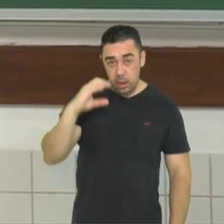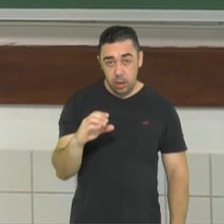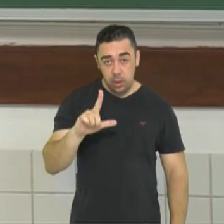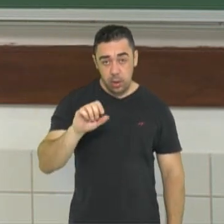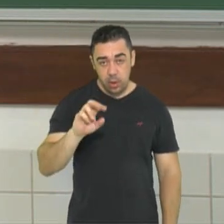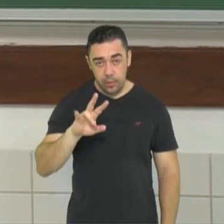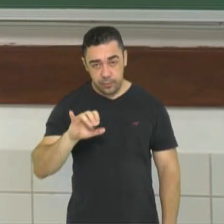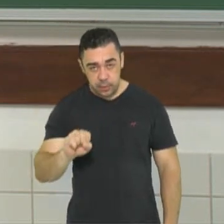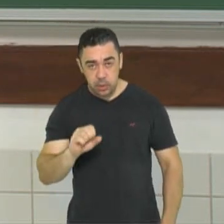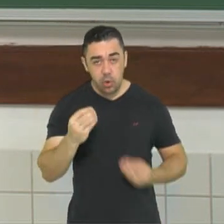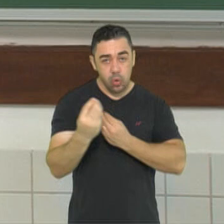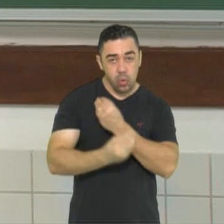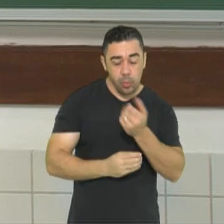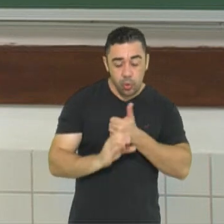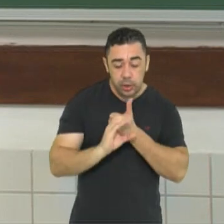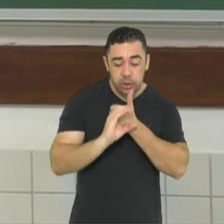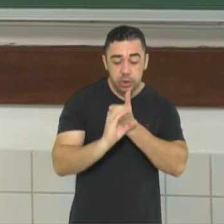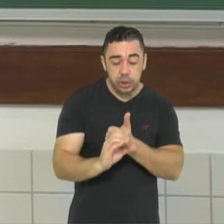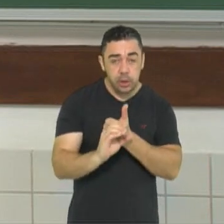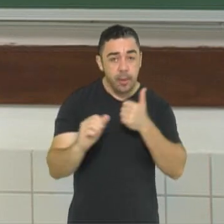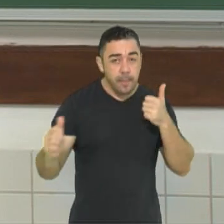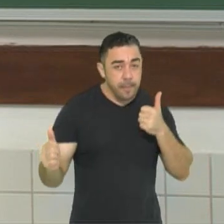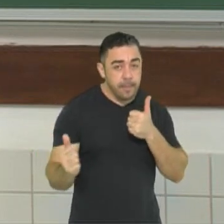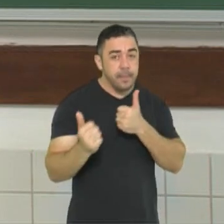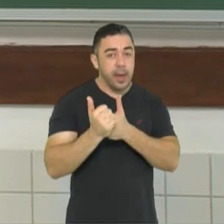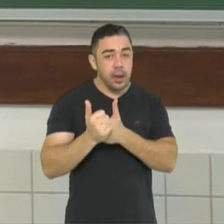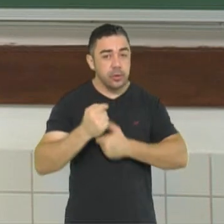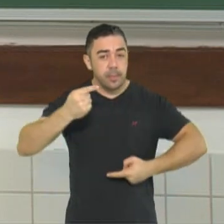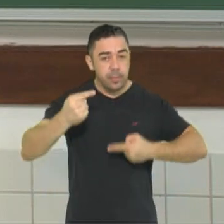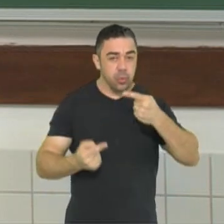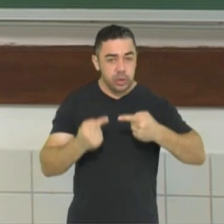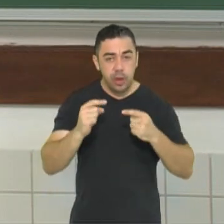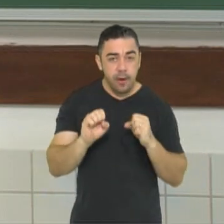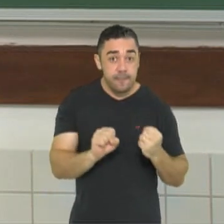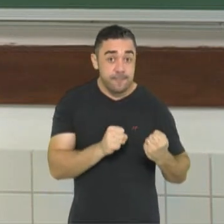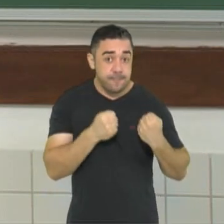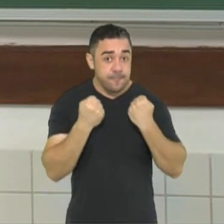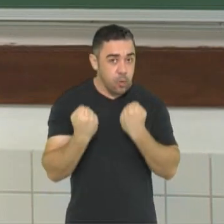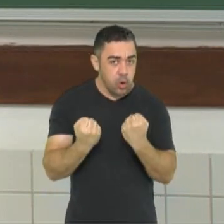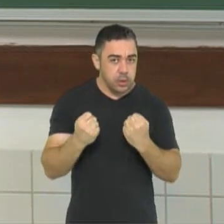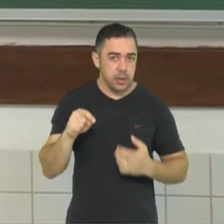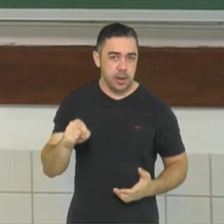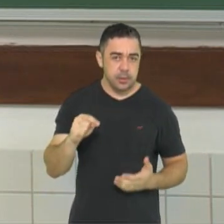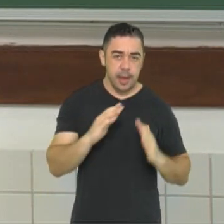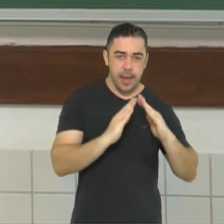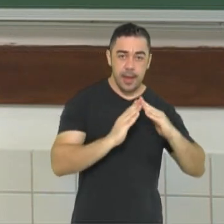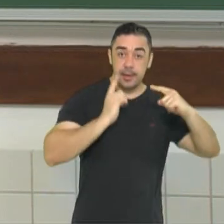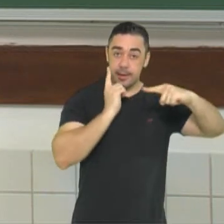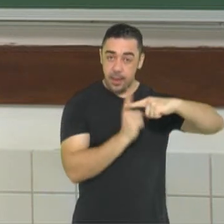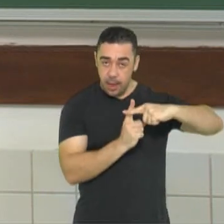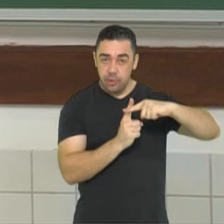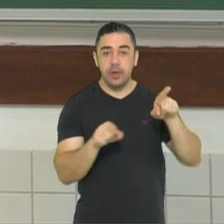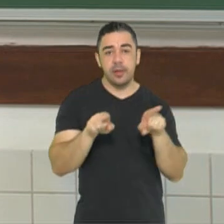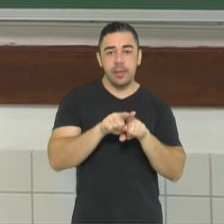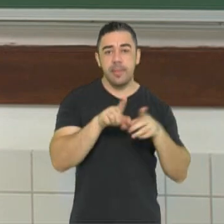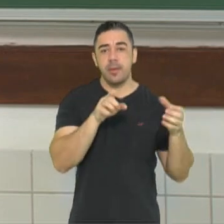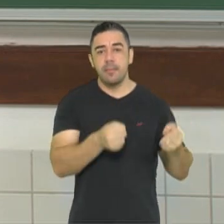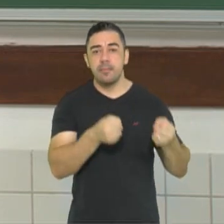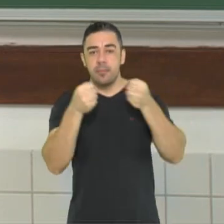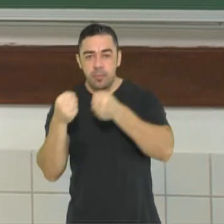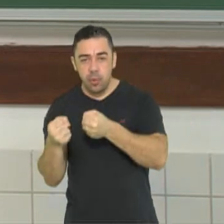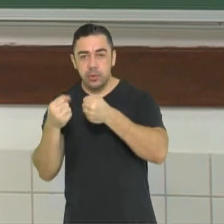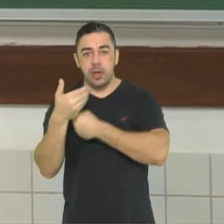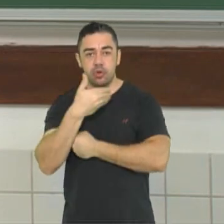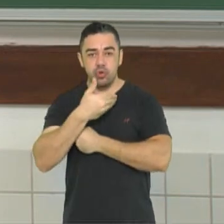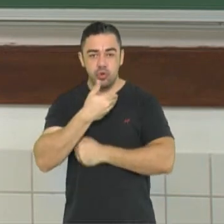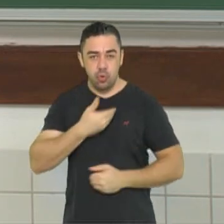cristianismo, se aproximando da política, fortalece tanto o cristianismo, a igreja, quanto também o poder